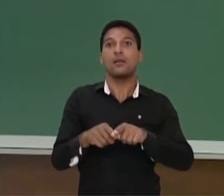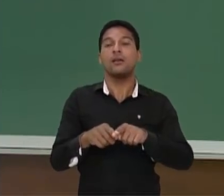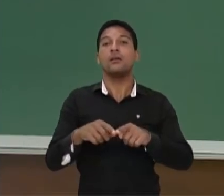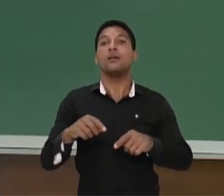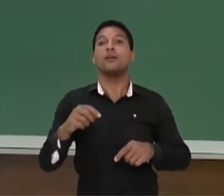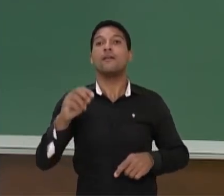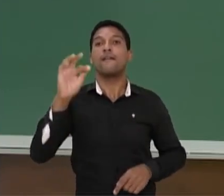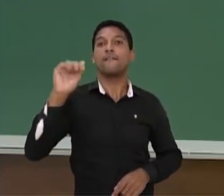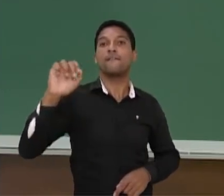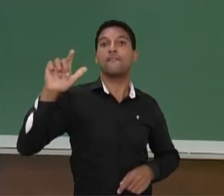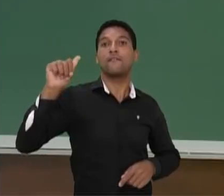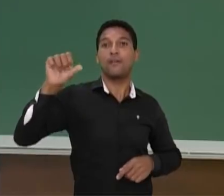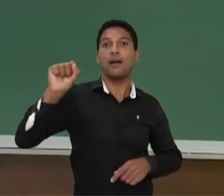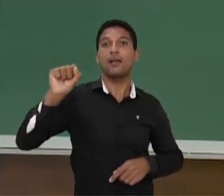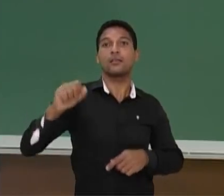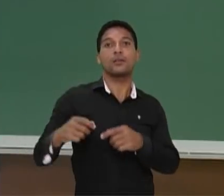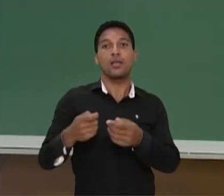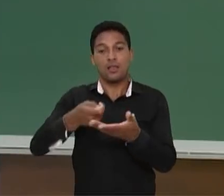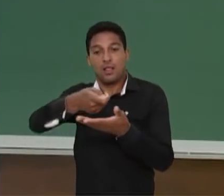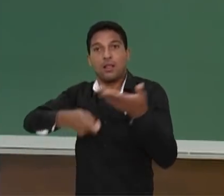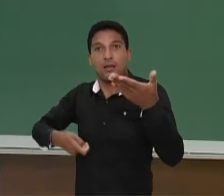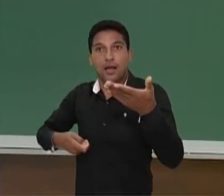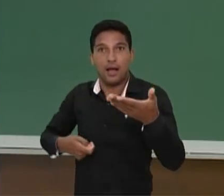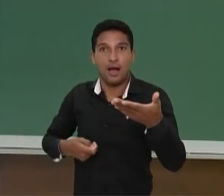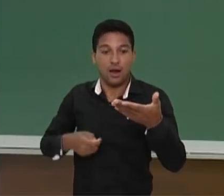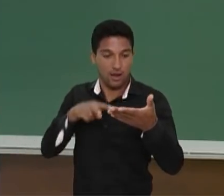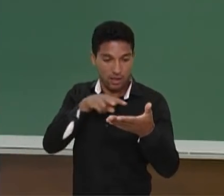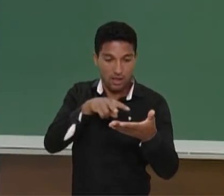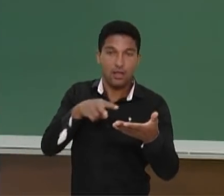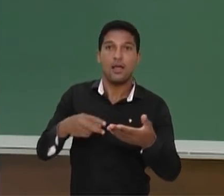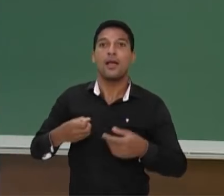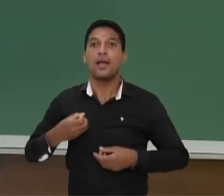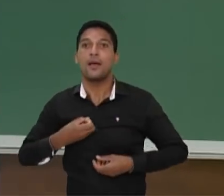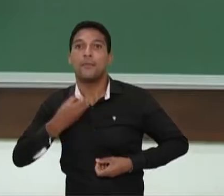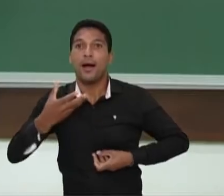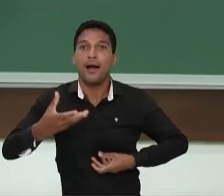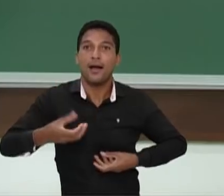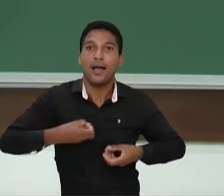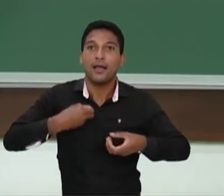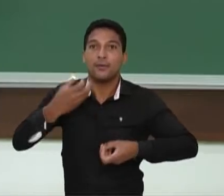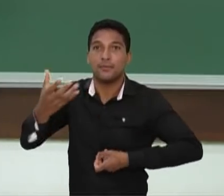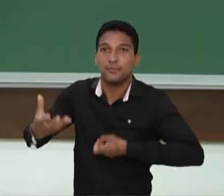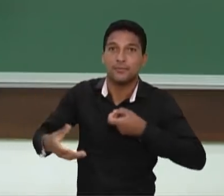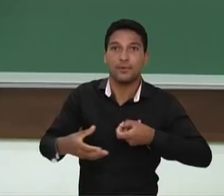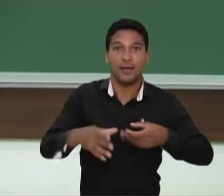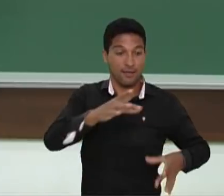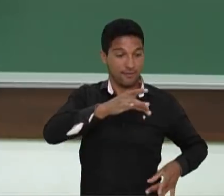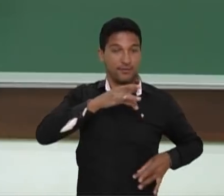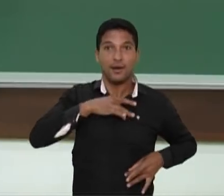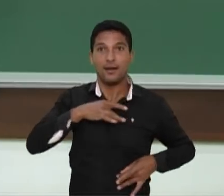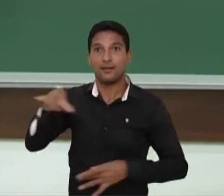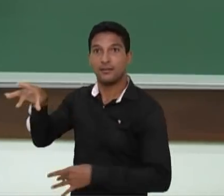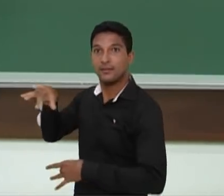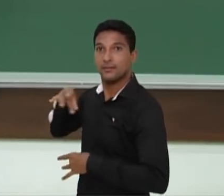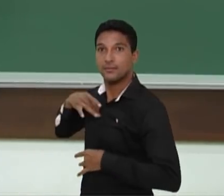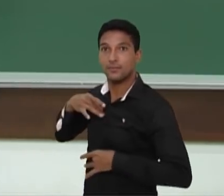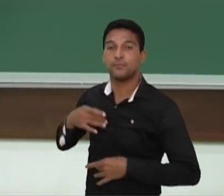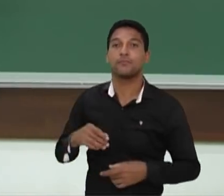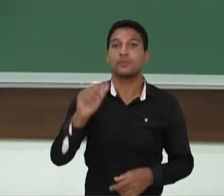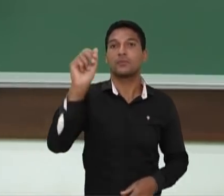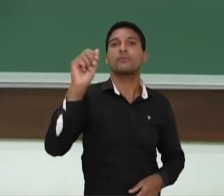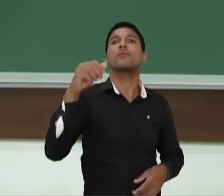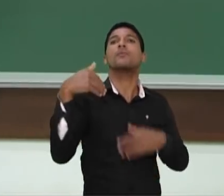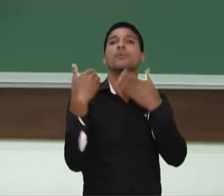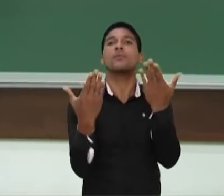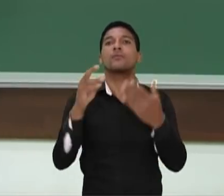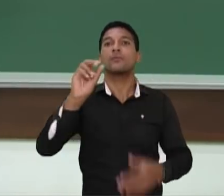essas orientações. Isso é um texto dramático, a gente já viu em algumas aulas, né? Então, só para relembrar. Então, os autos,